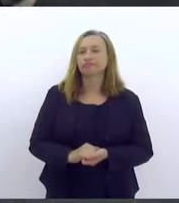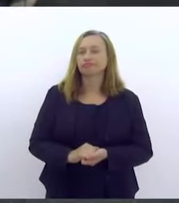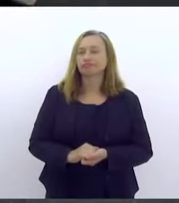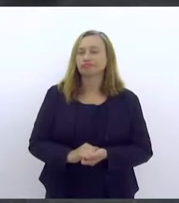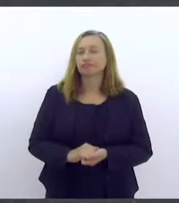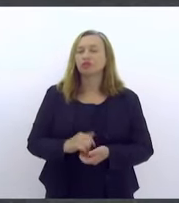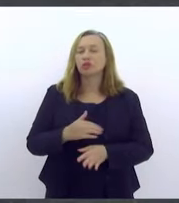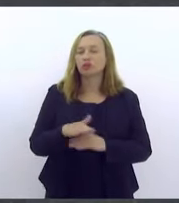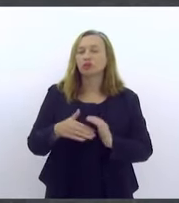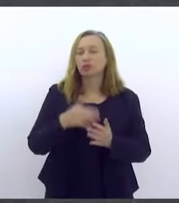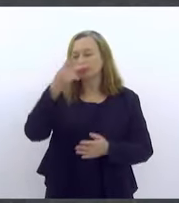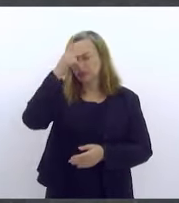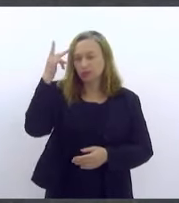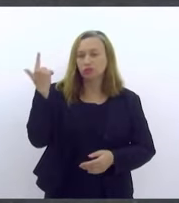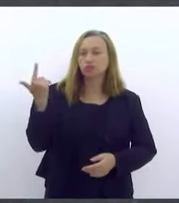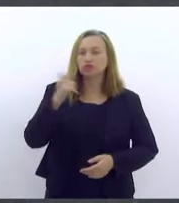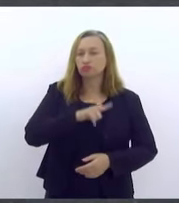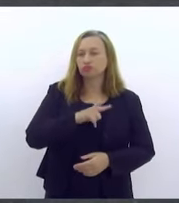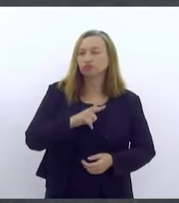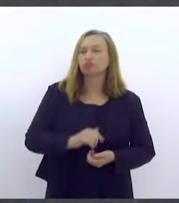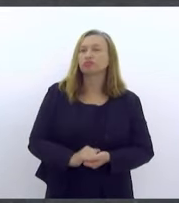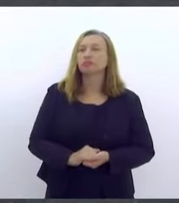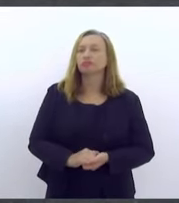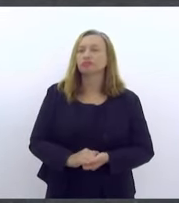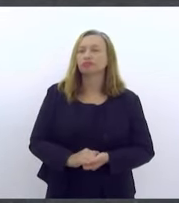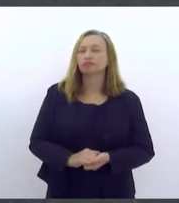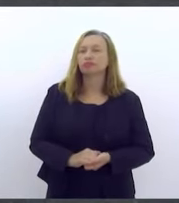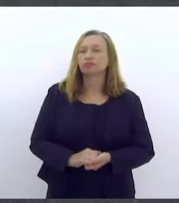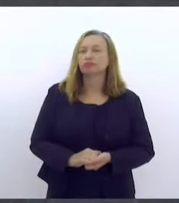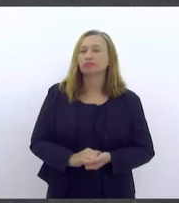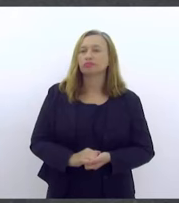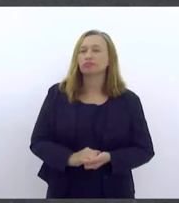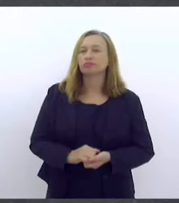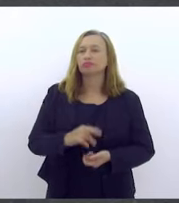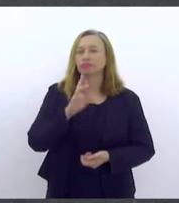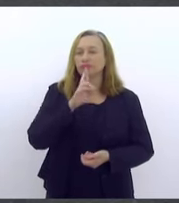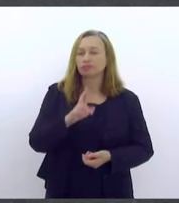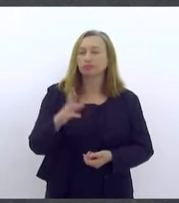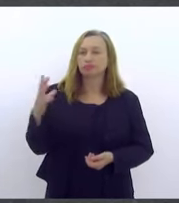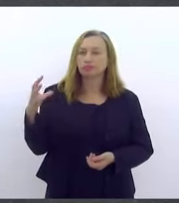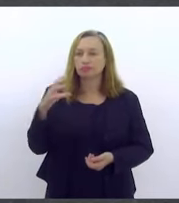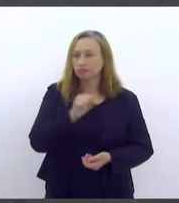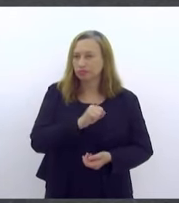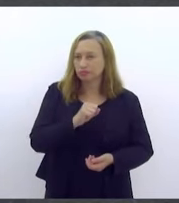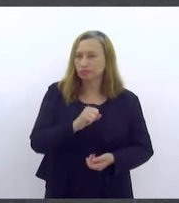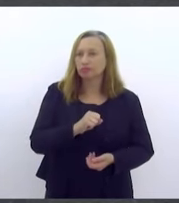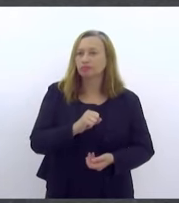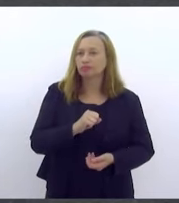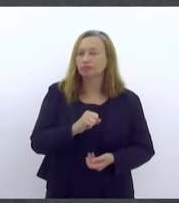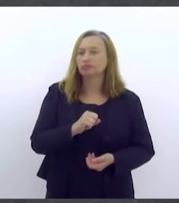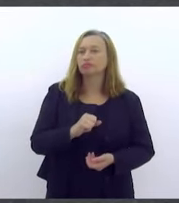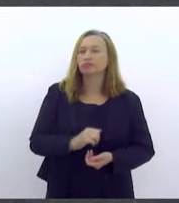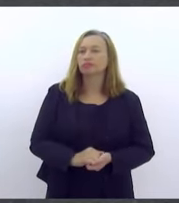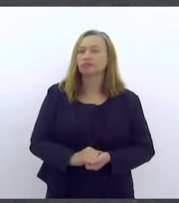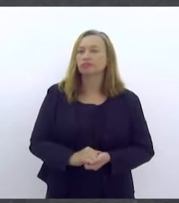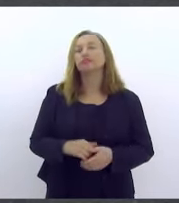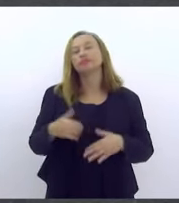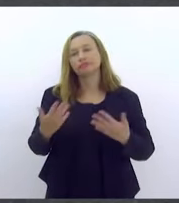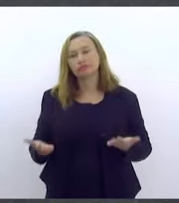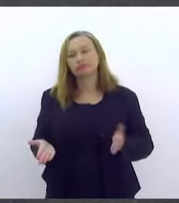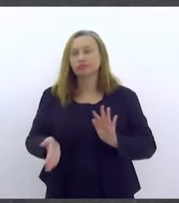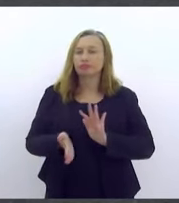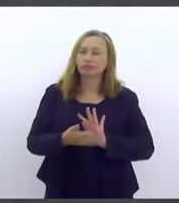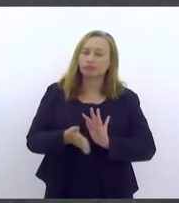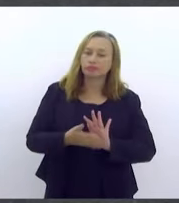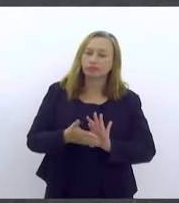pessoas conseguem absorver no seu orçamento, e os resultados rápidos e bastante profícuo. Então, a gente